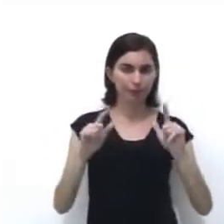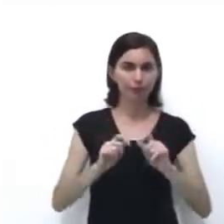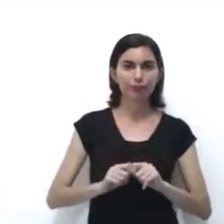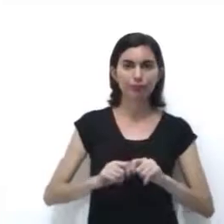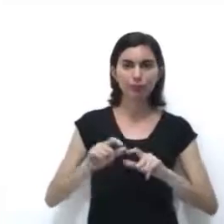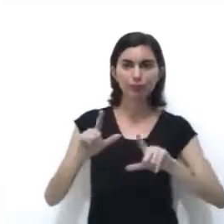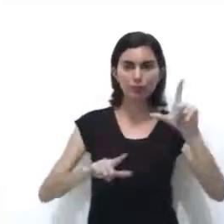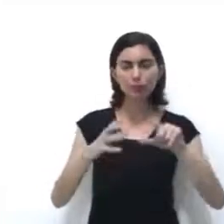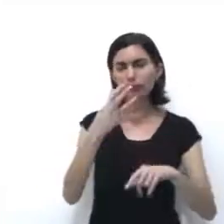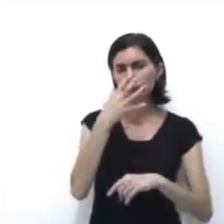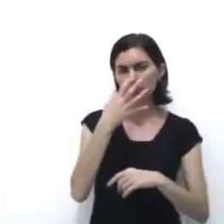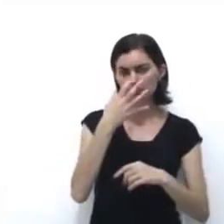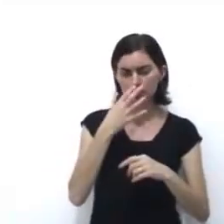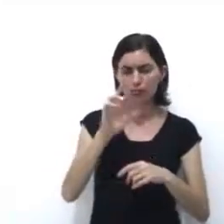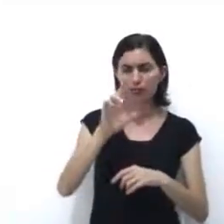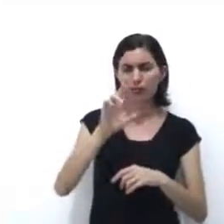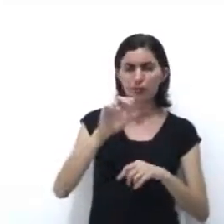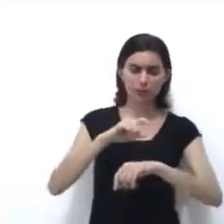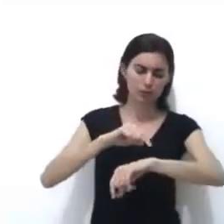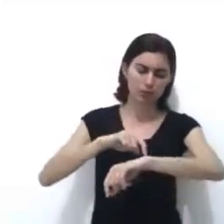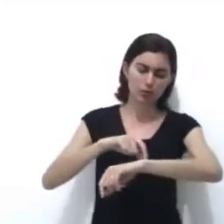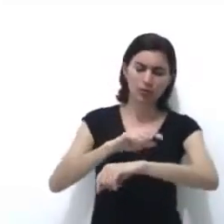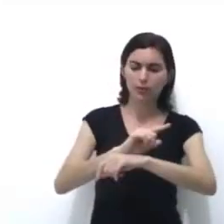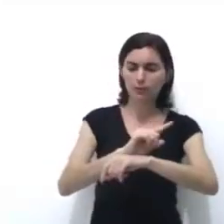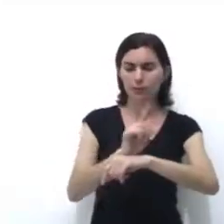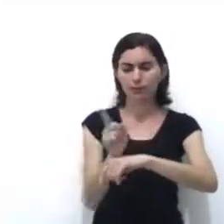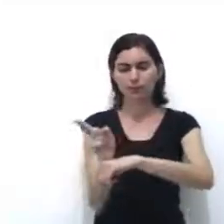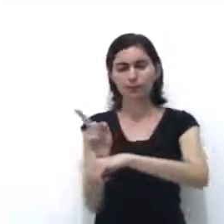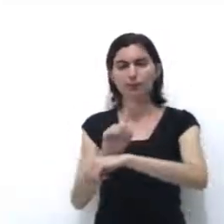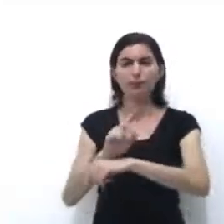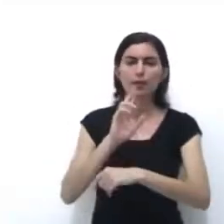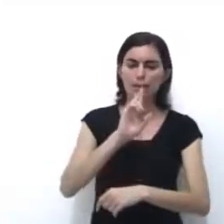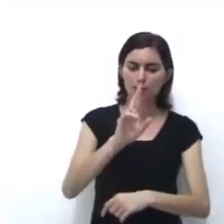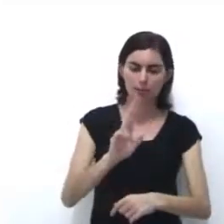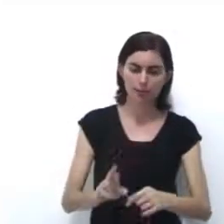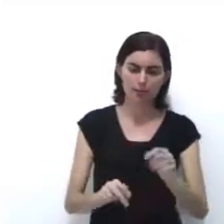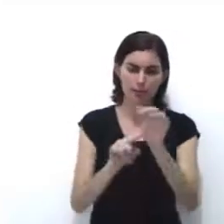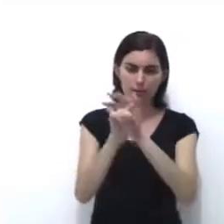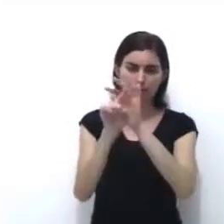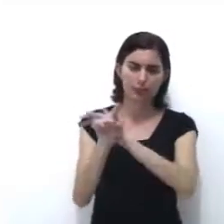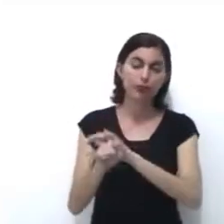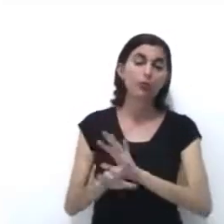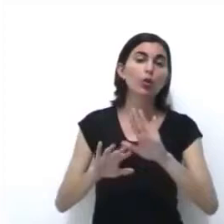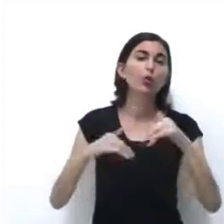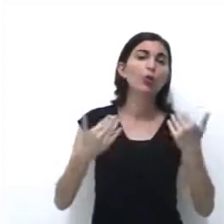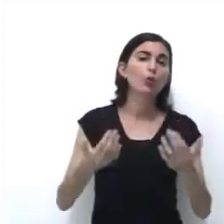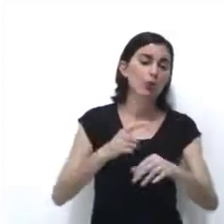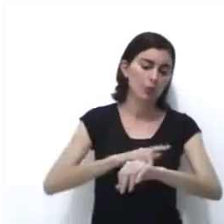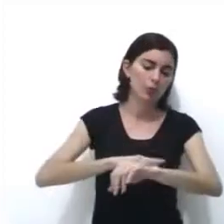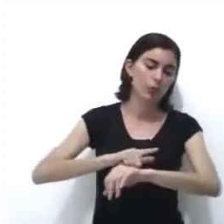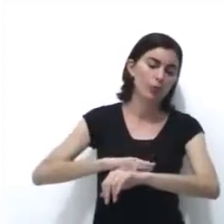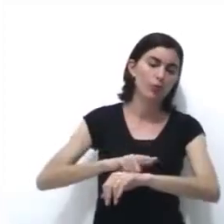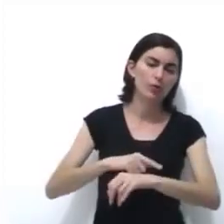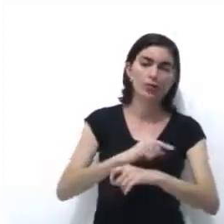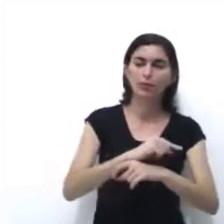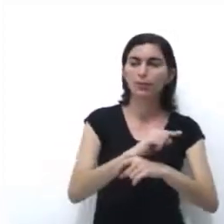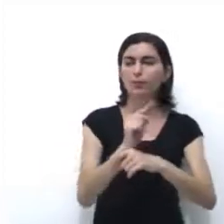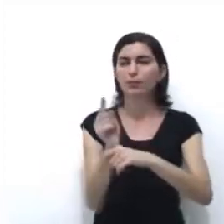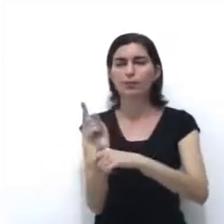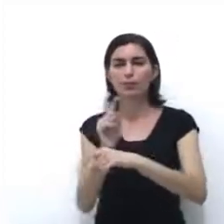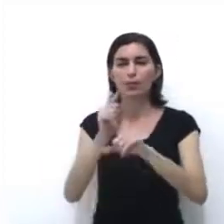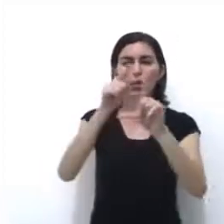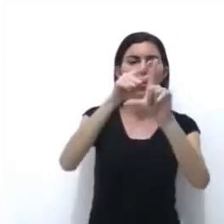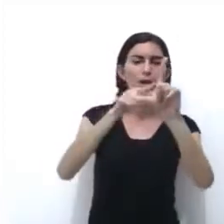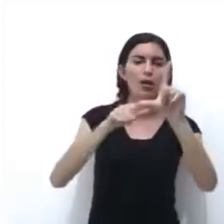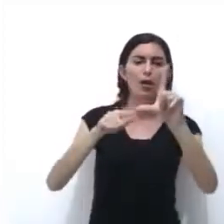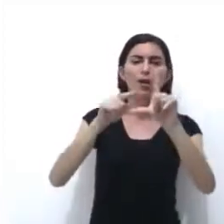sua tela, observe os relógios a seguir e responda as questões. Em qual relógio os ponteiros formam um